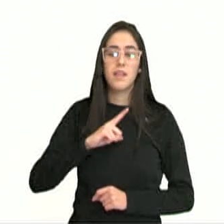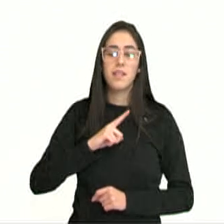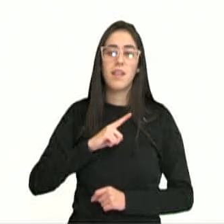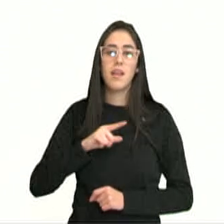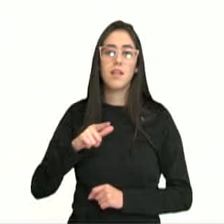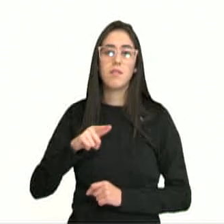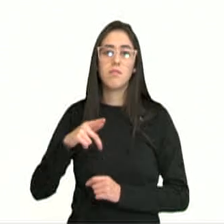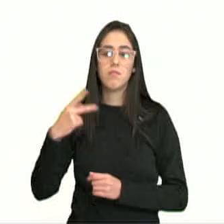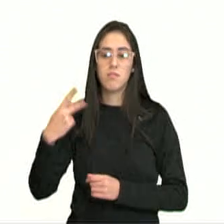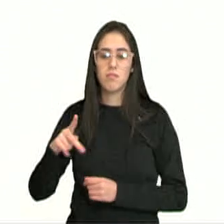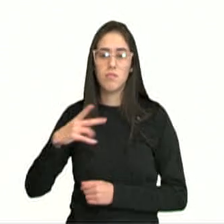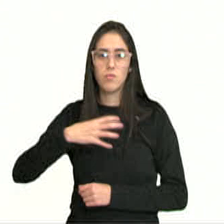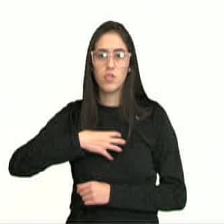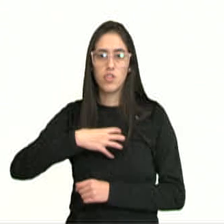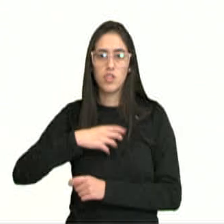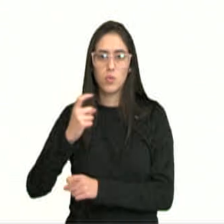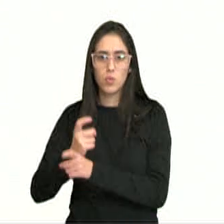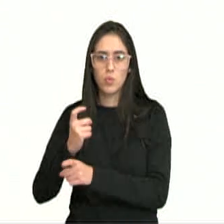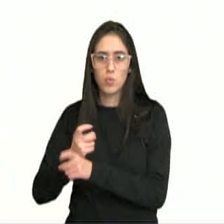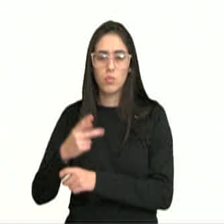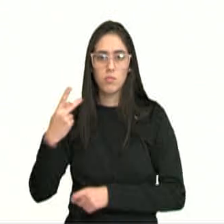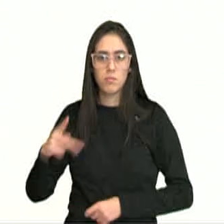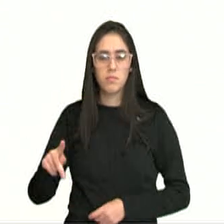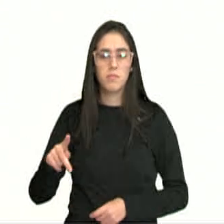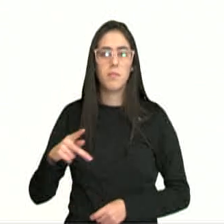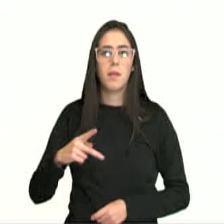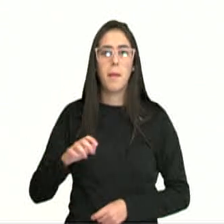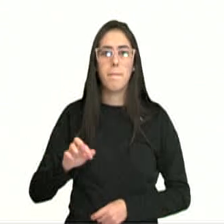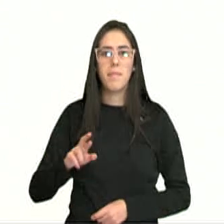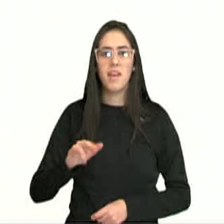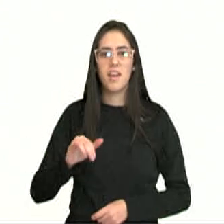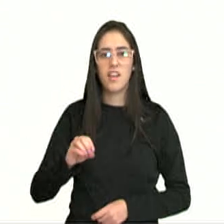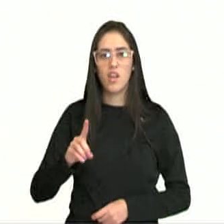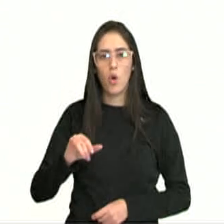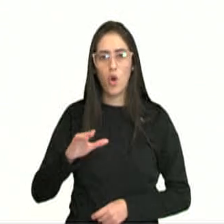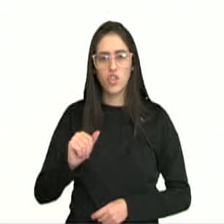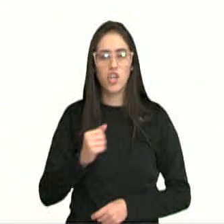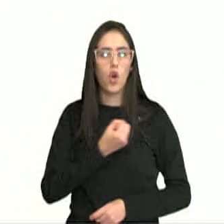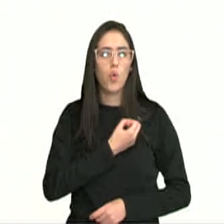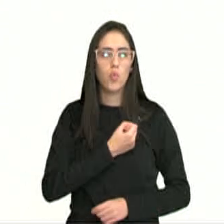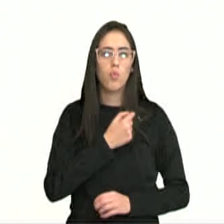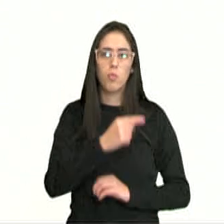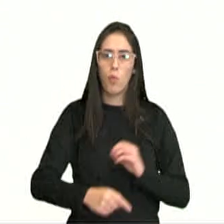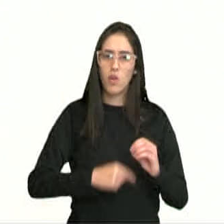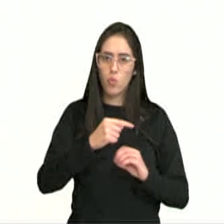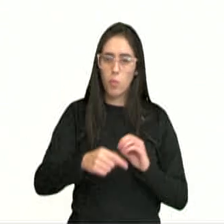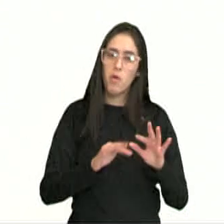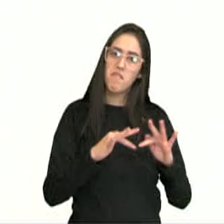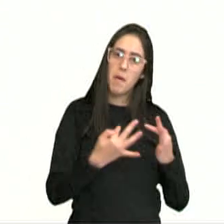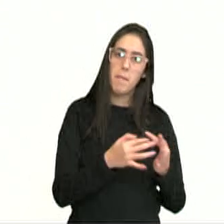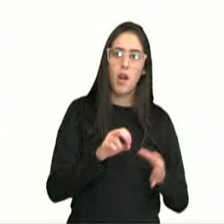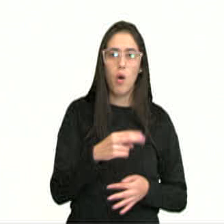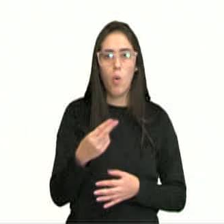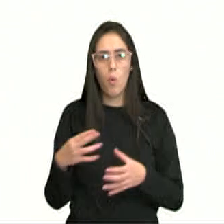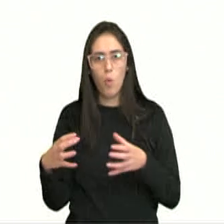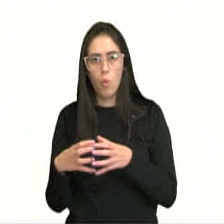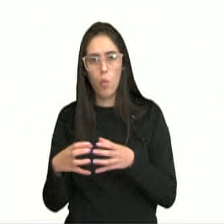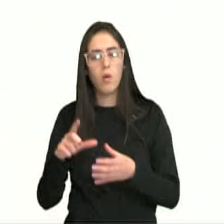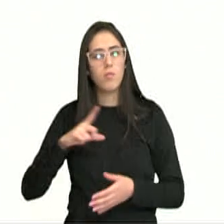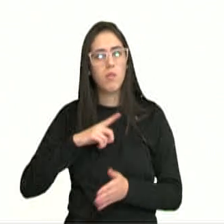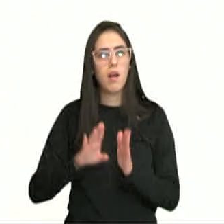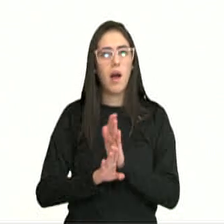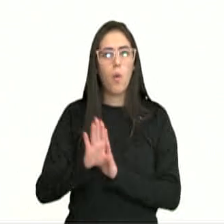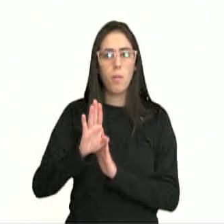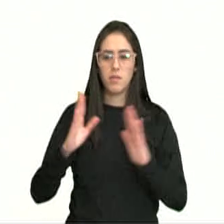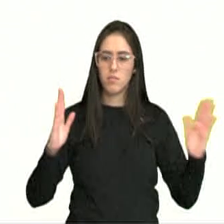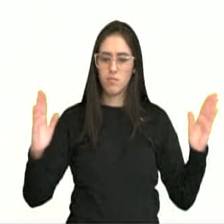estado sólido, ser função periódica do número atômico nas famílias ou nos grupos. Nos períodos, aumenta das extremidades